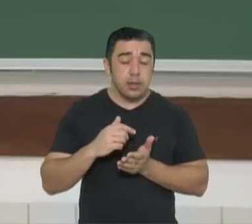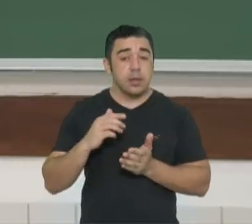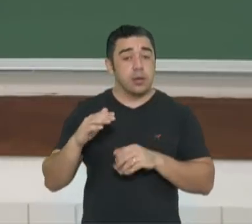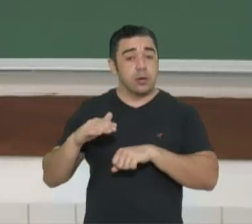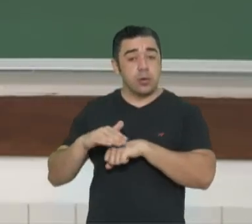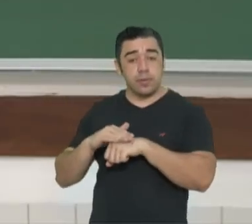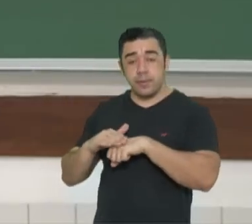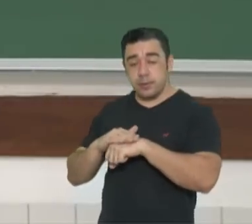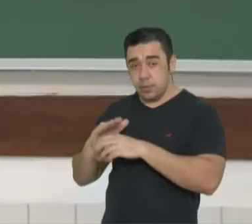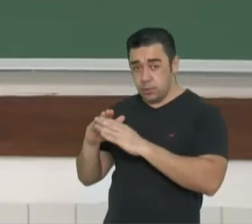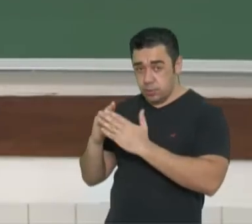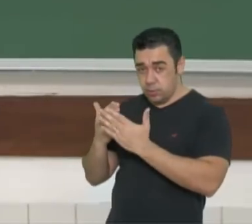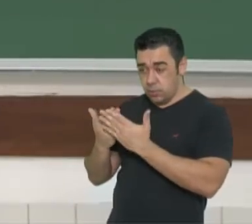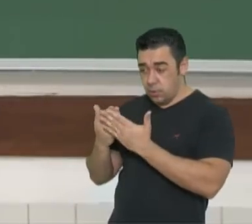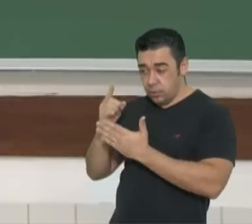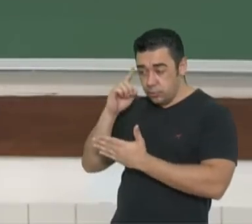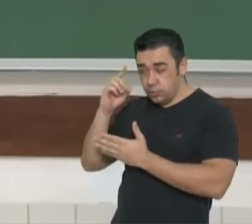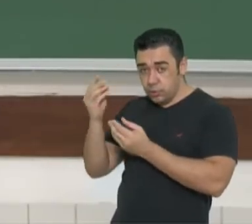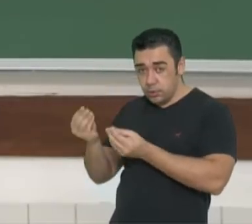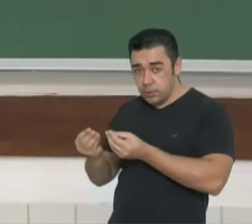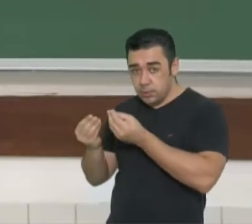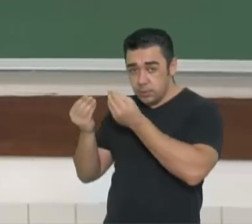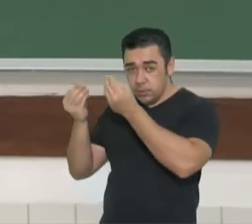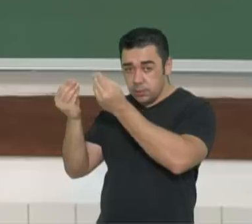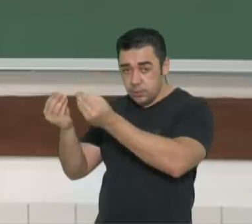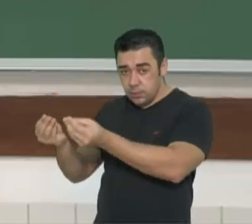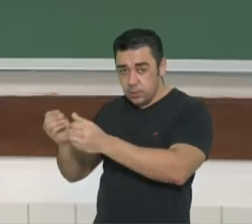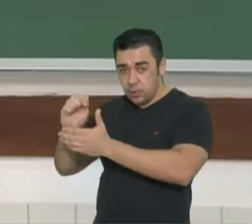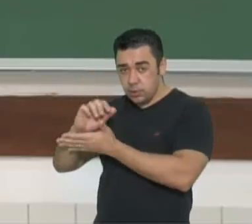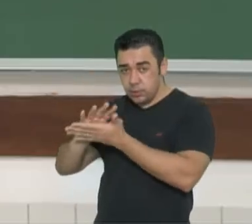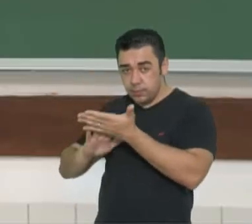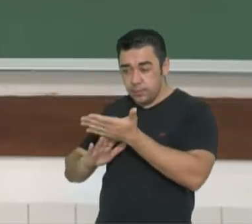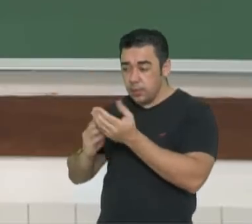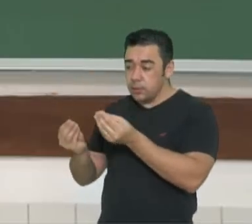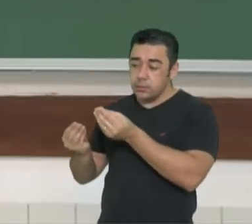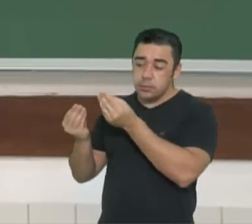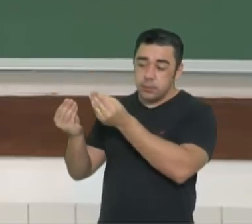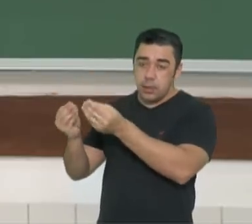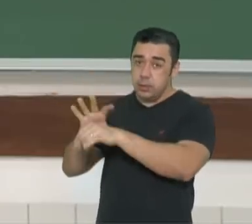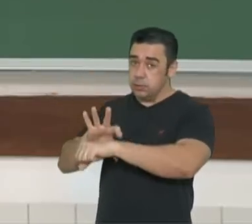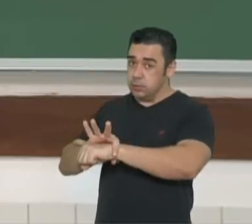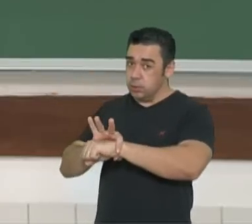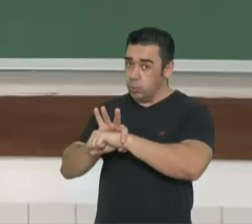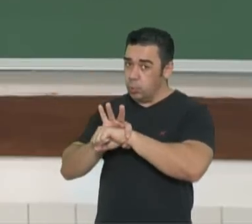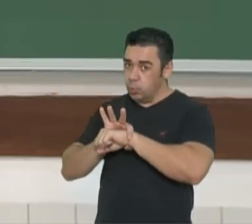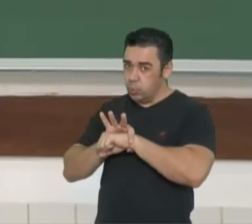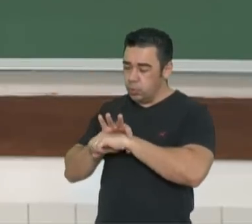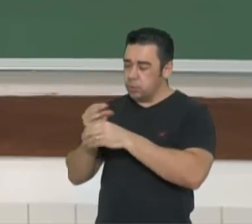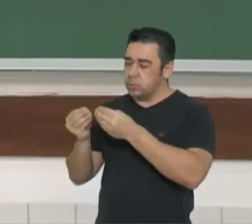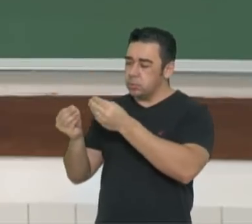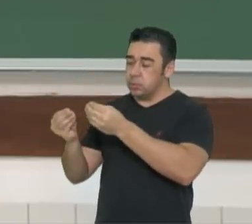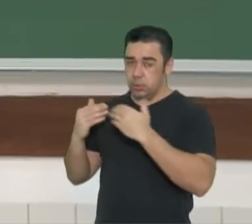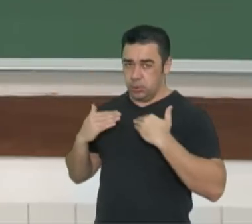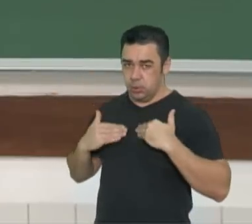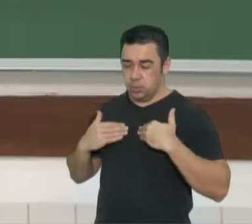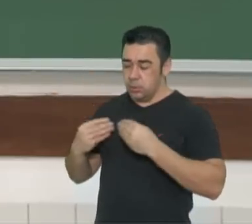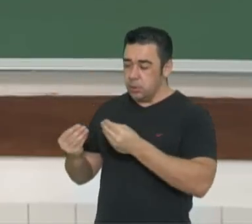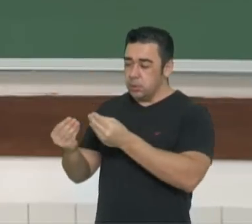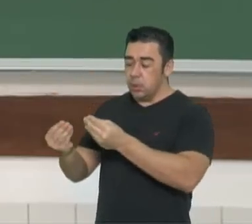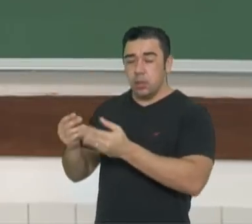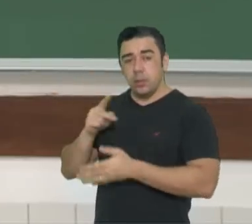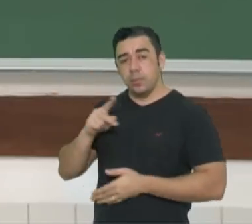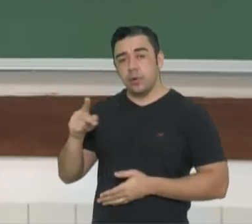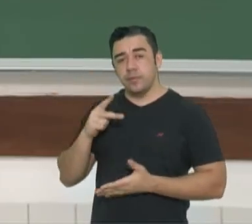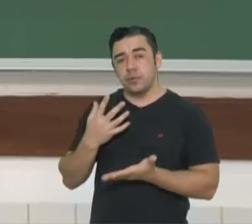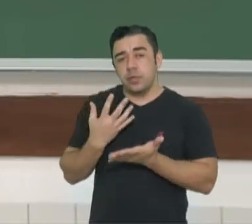conversar com a sua escola para entregar esses exercícios com segurança na sua escola, com tranquilidade, tudo certinho,